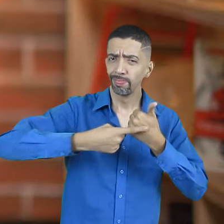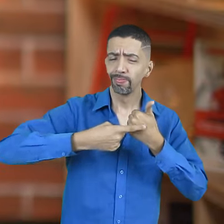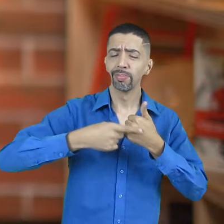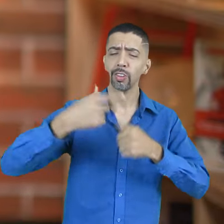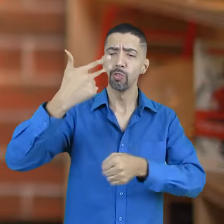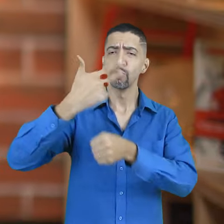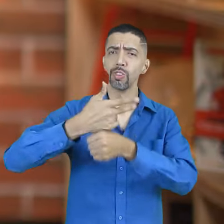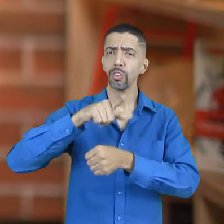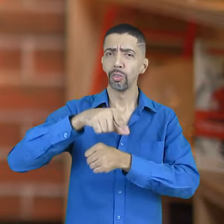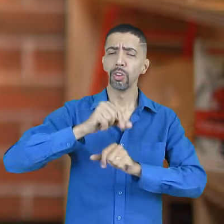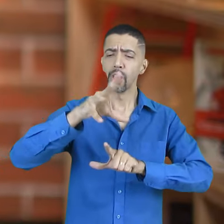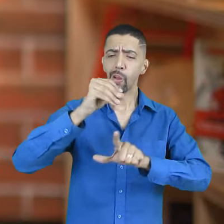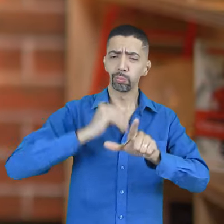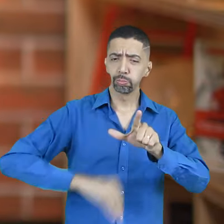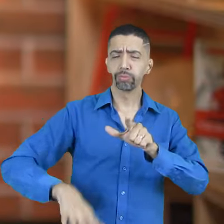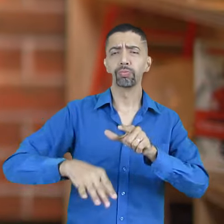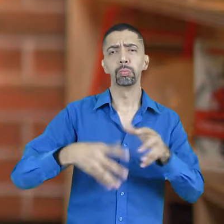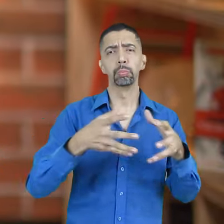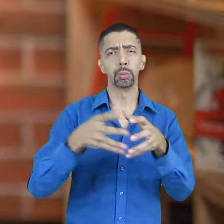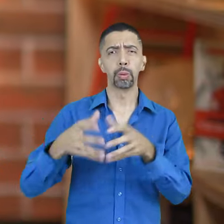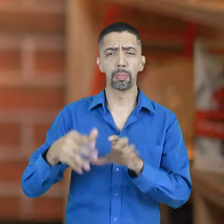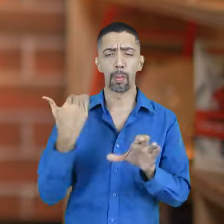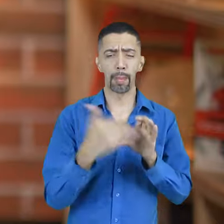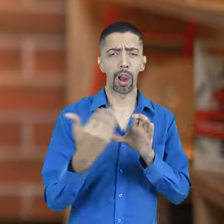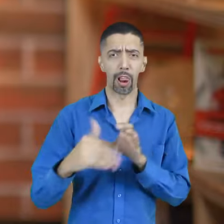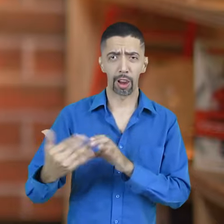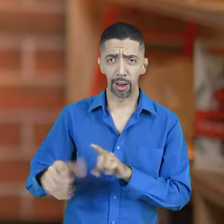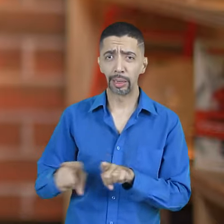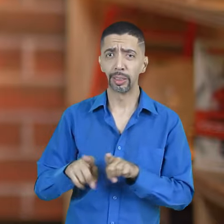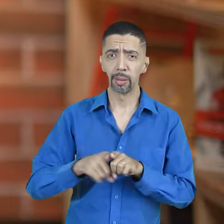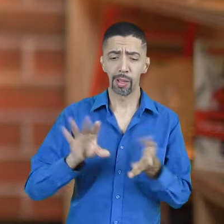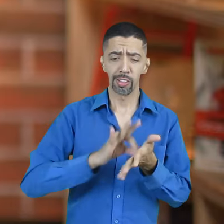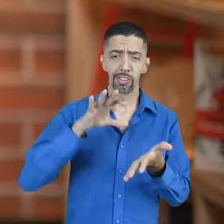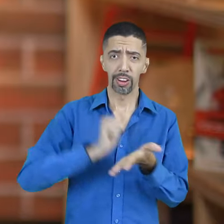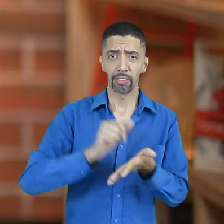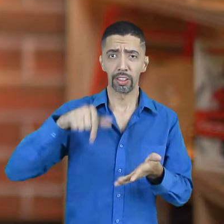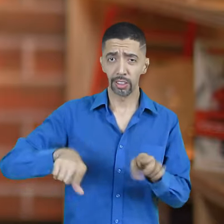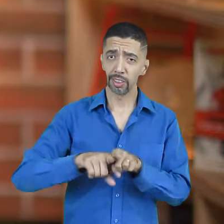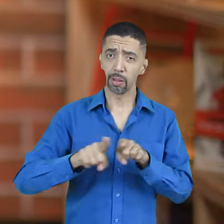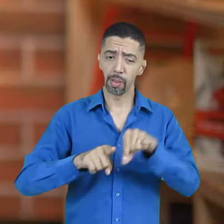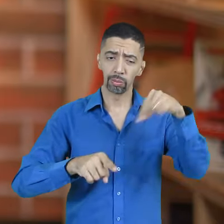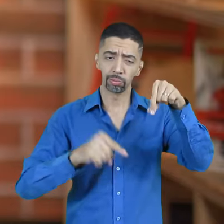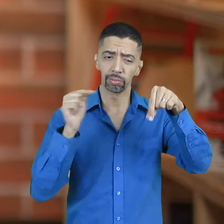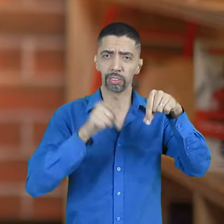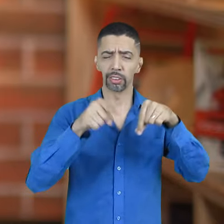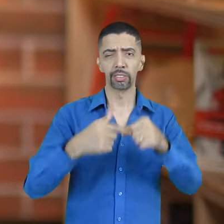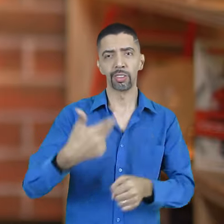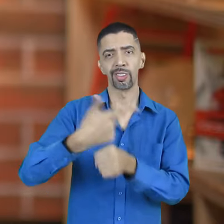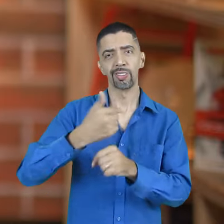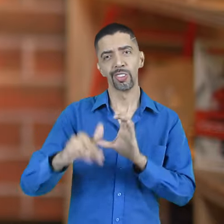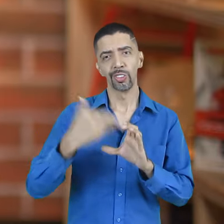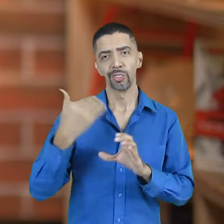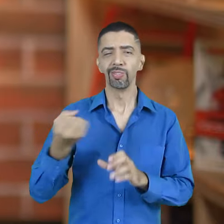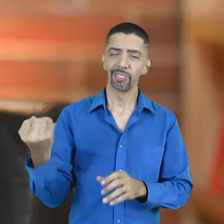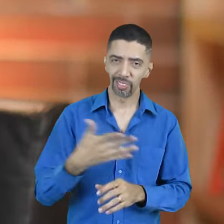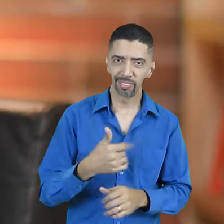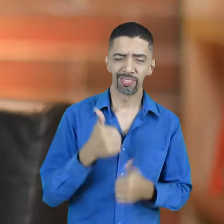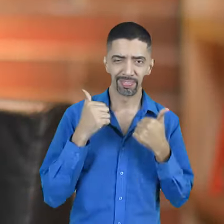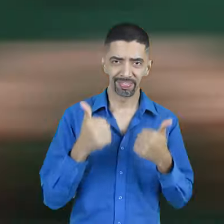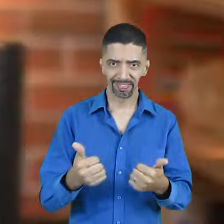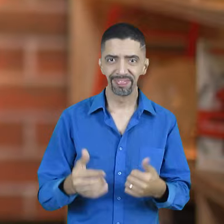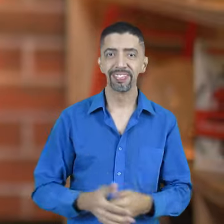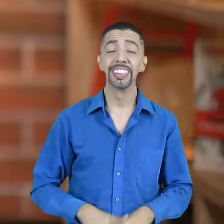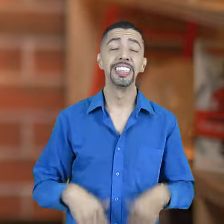amigos, inscreva-se nesse espaço, né, nesse canal, e também acione o sininho para receber as minhas notificações,